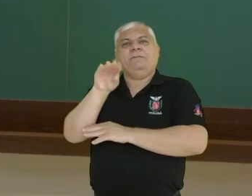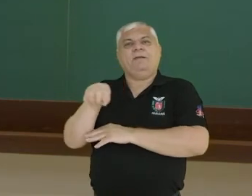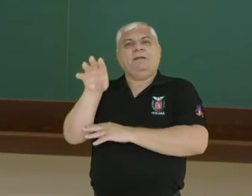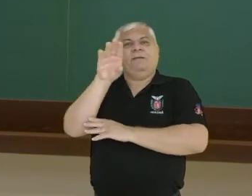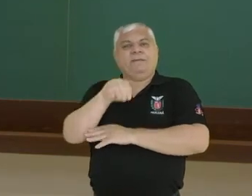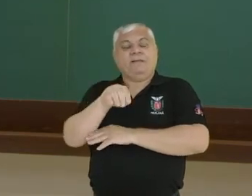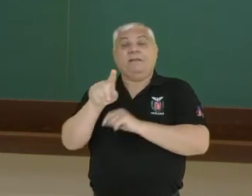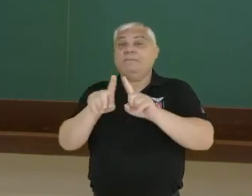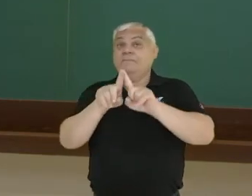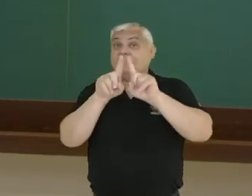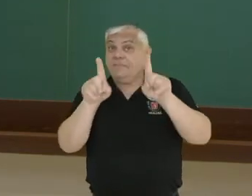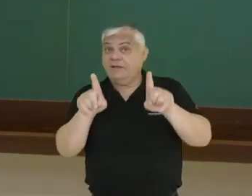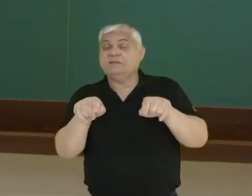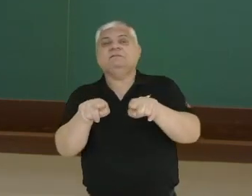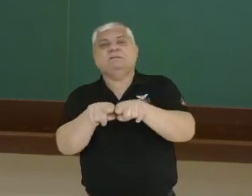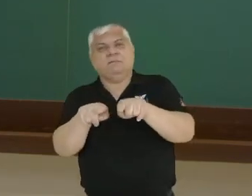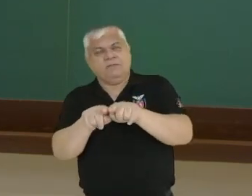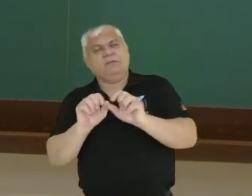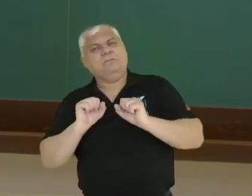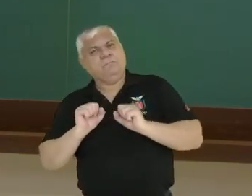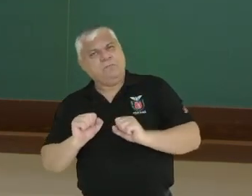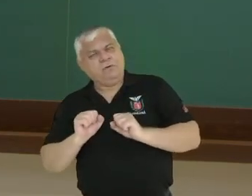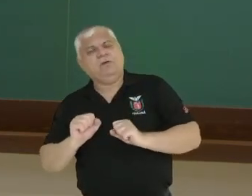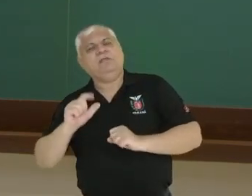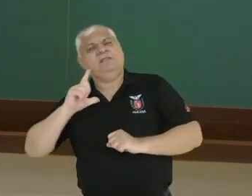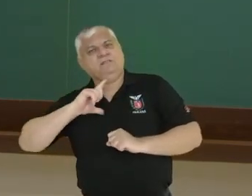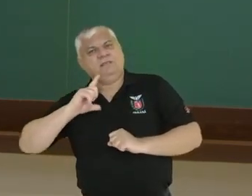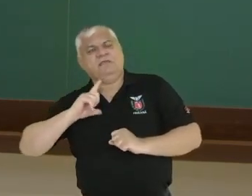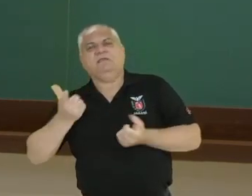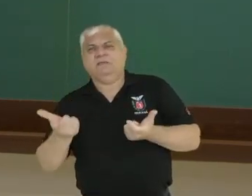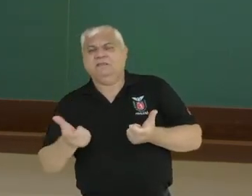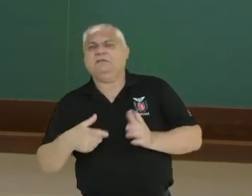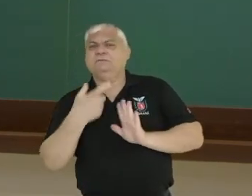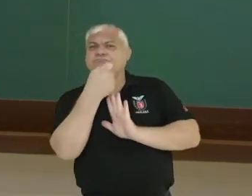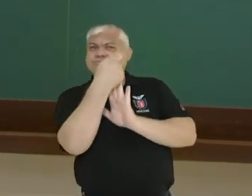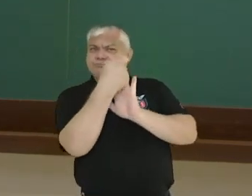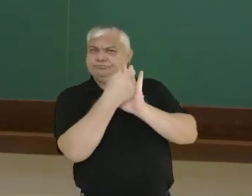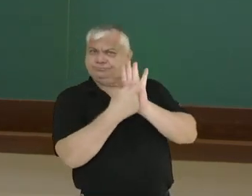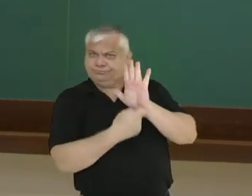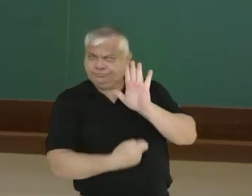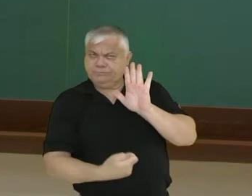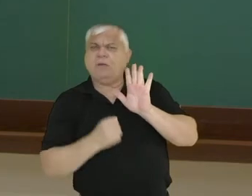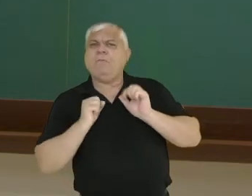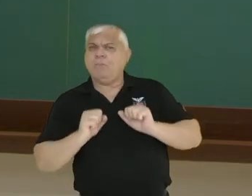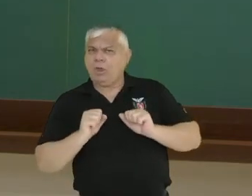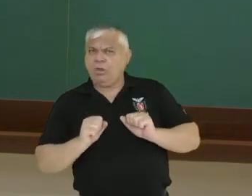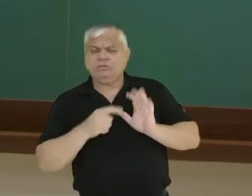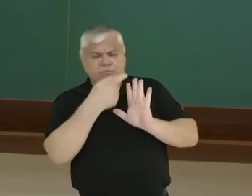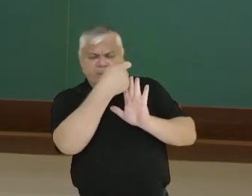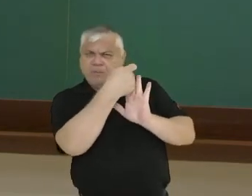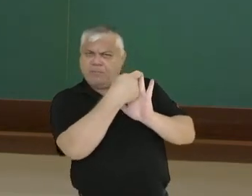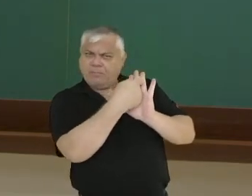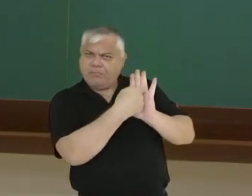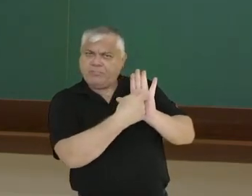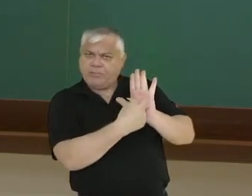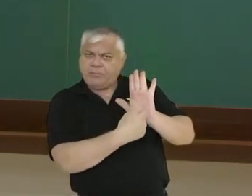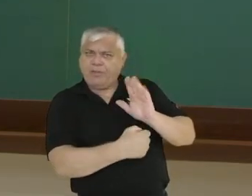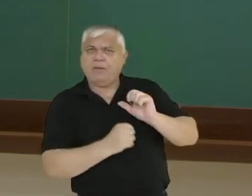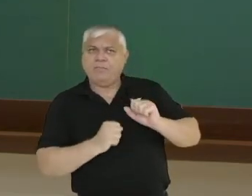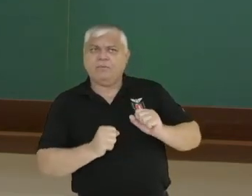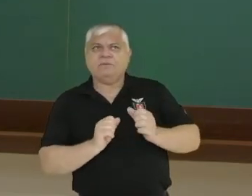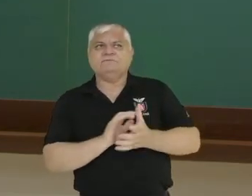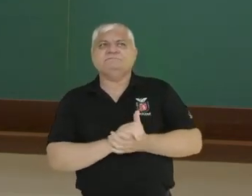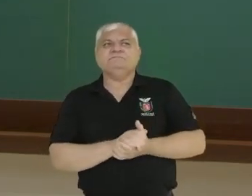mas, como nós podemos perceber, elas podem também ser transcritas, né? Então, ser colocadas na forma